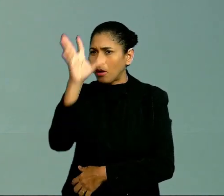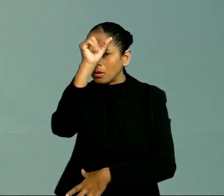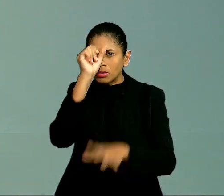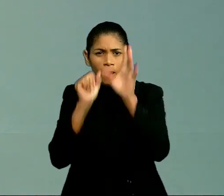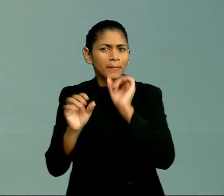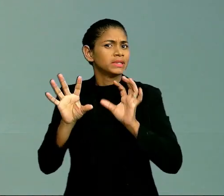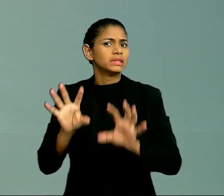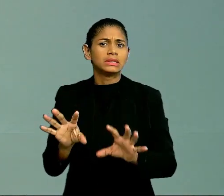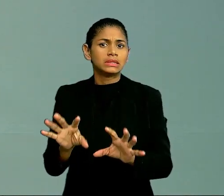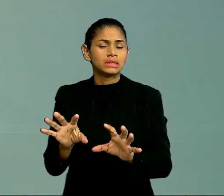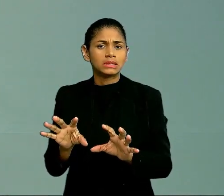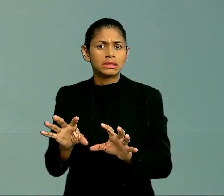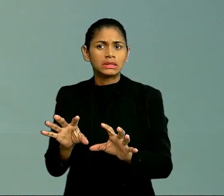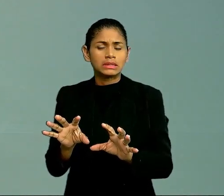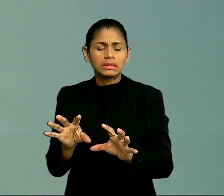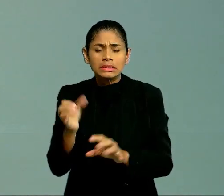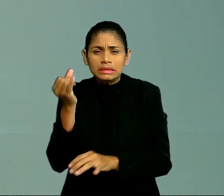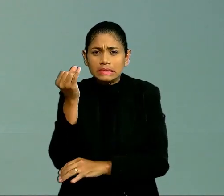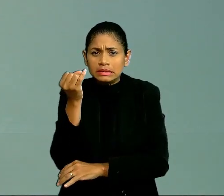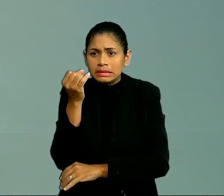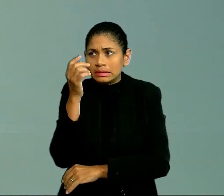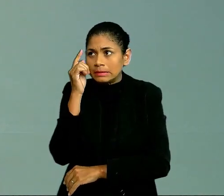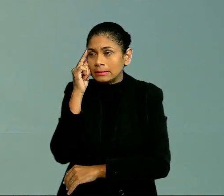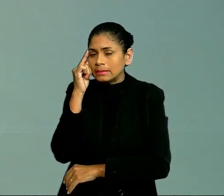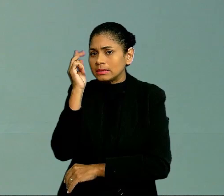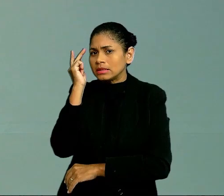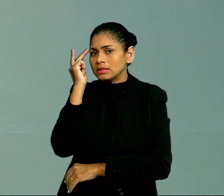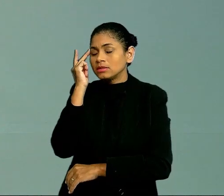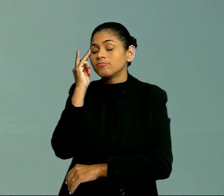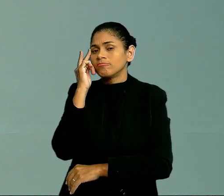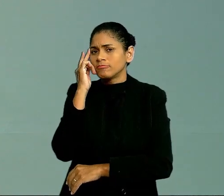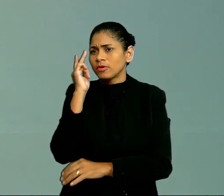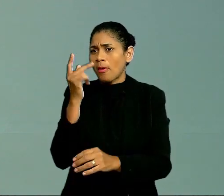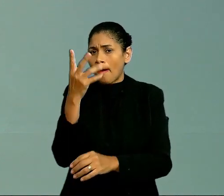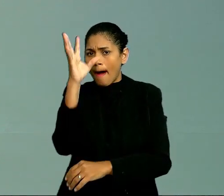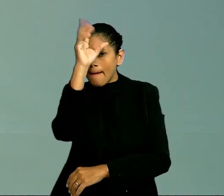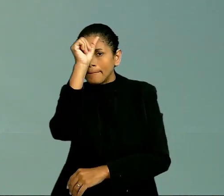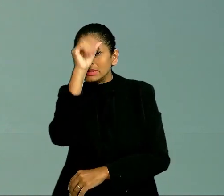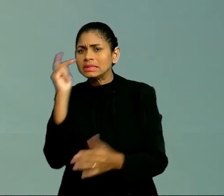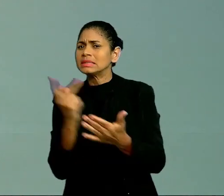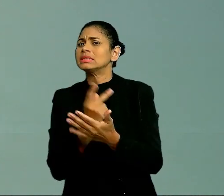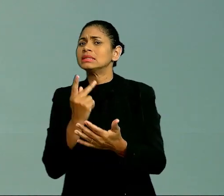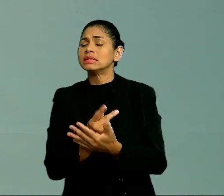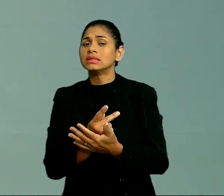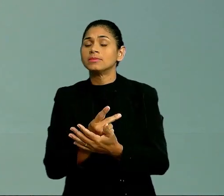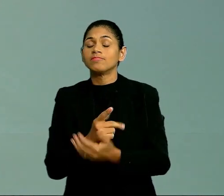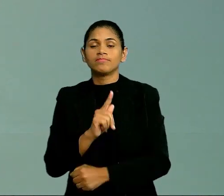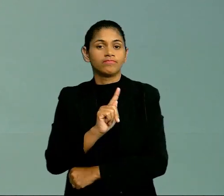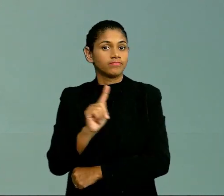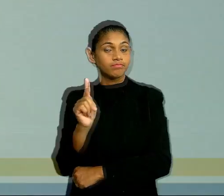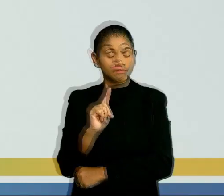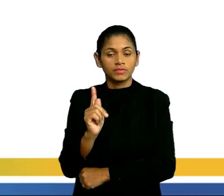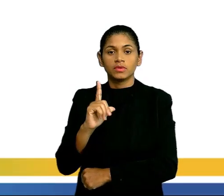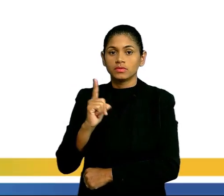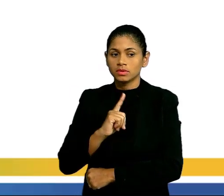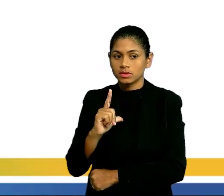meu professor me ensinou a canção do exílio errada? Não, aqui a gente tem uma relação de intertextualidade, tá